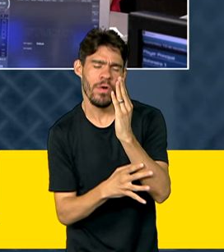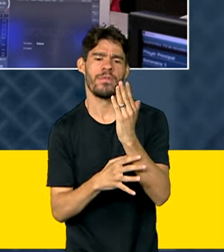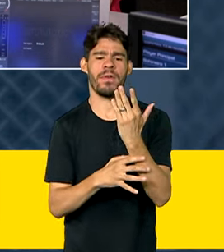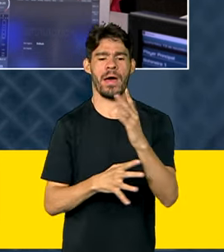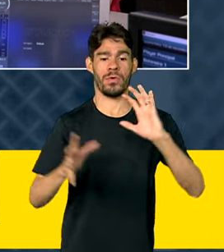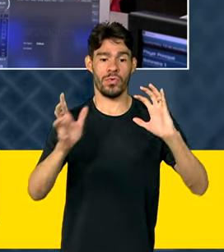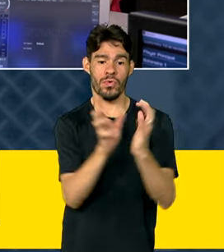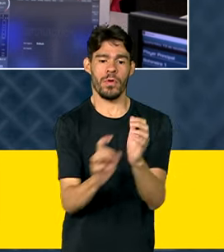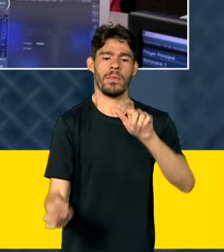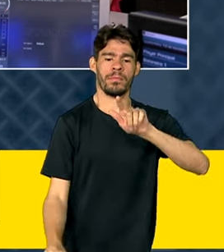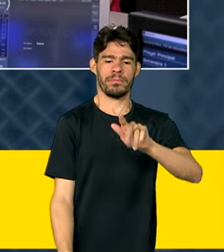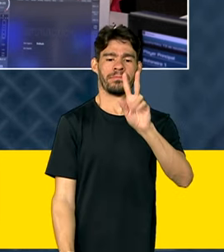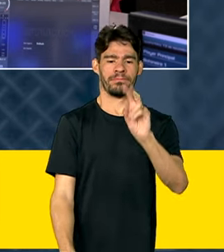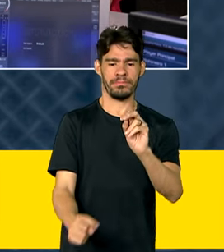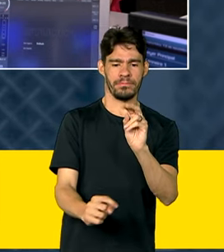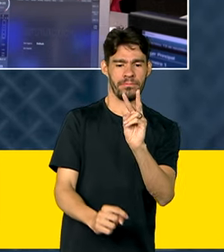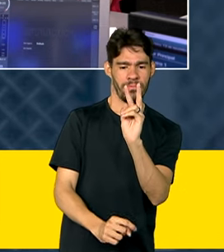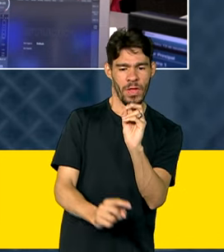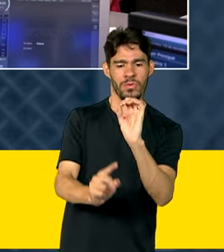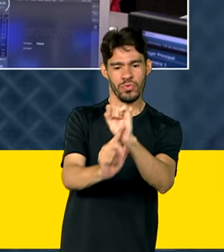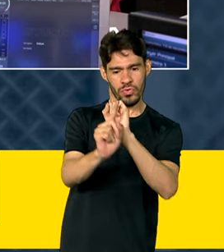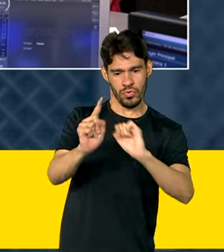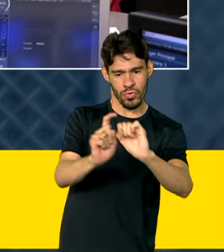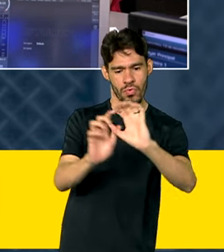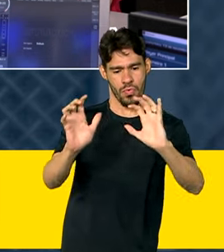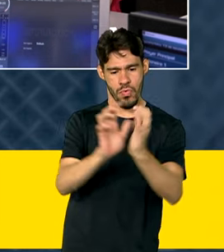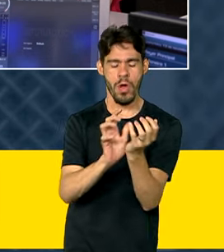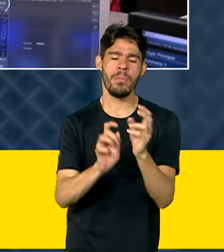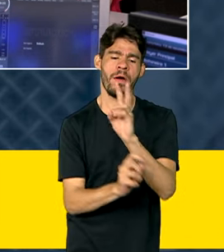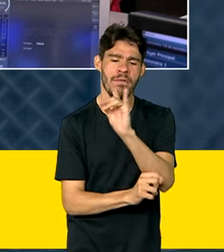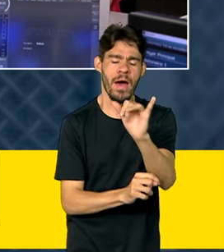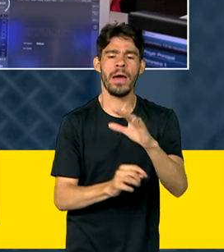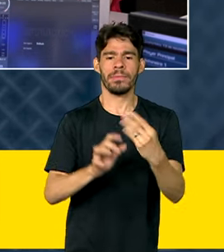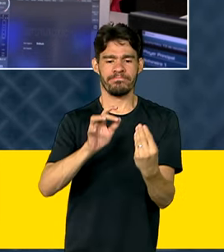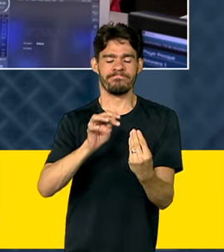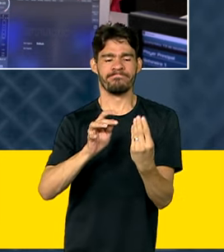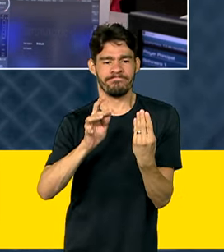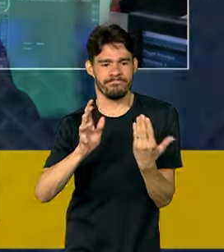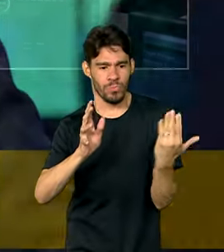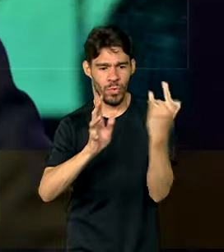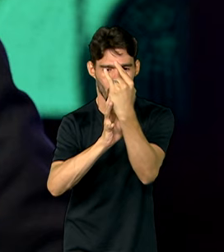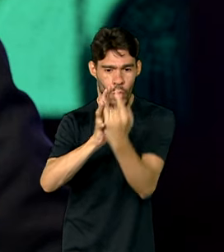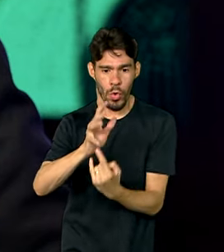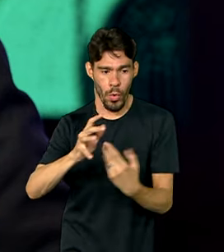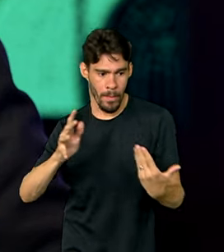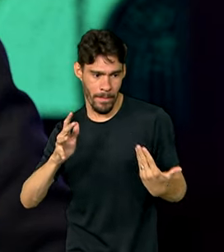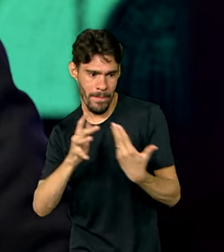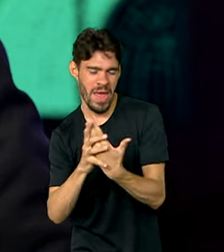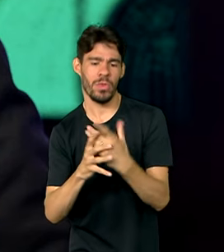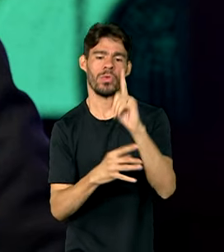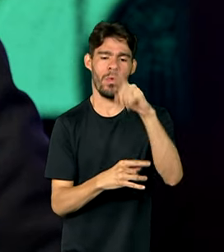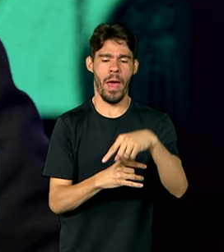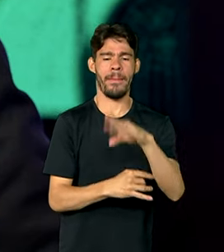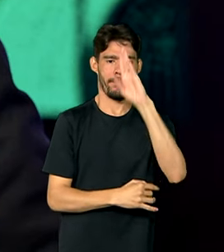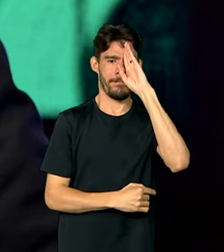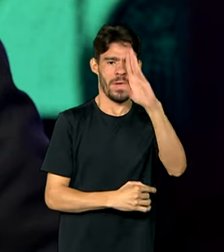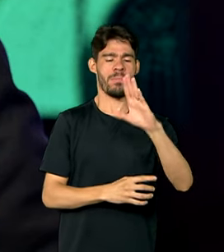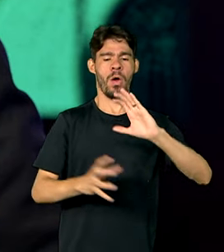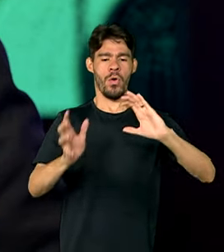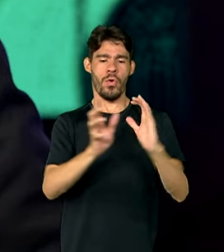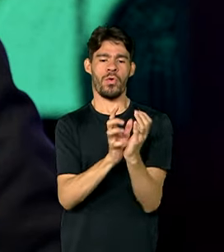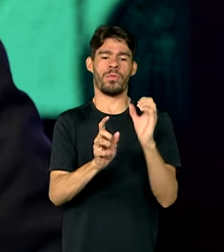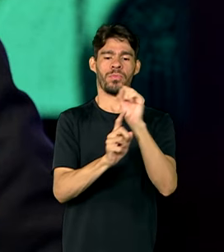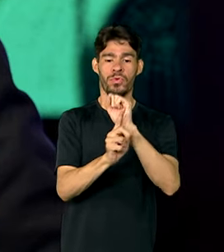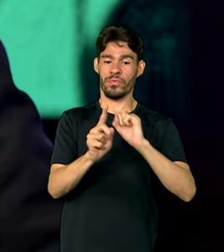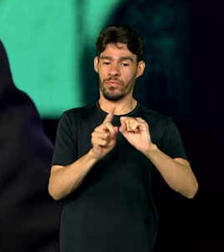no G20 Social, na Cúpula, será anexo ao documento central, que é o documento da cúpula social do